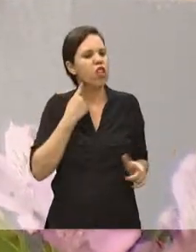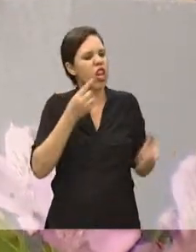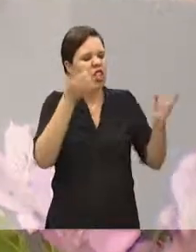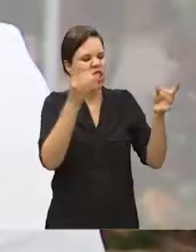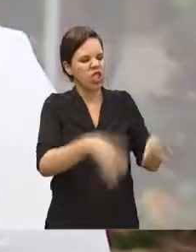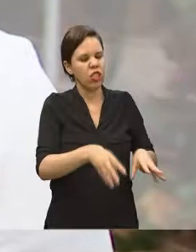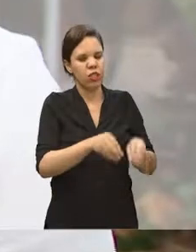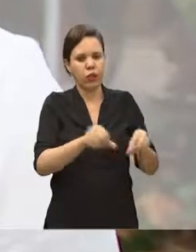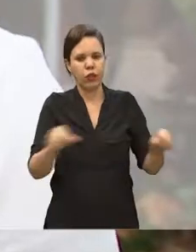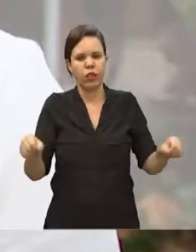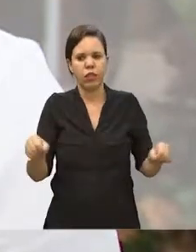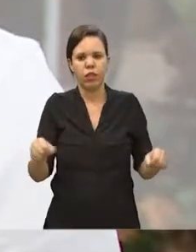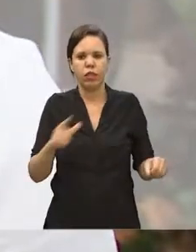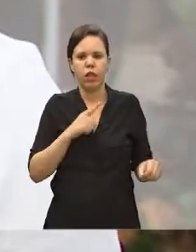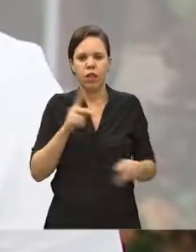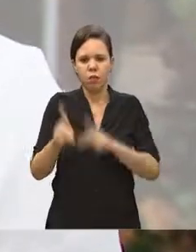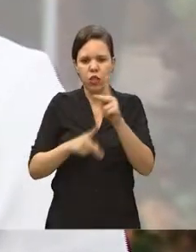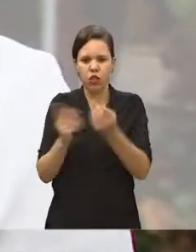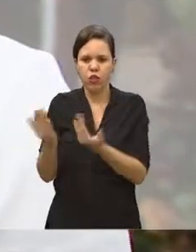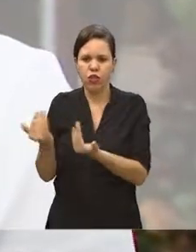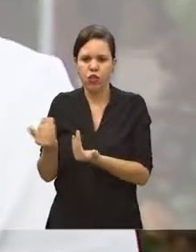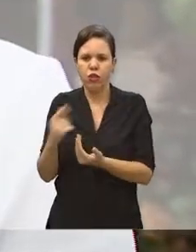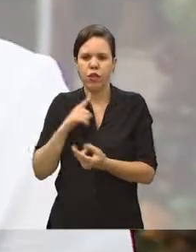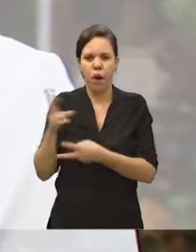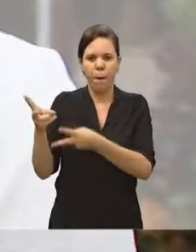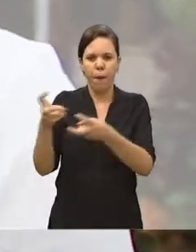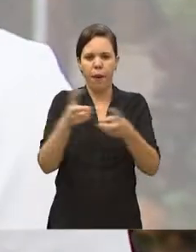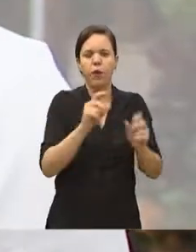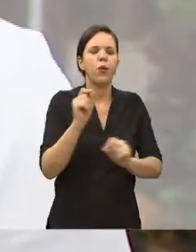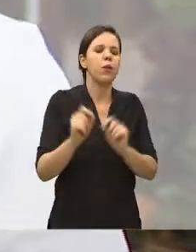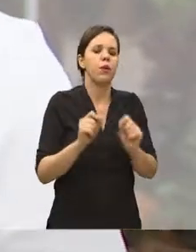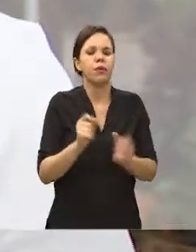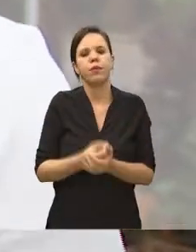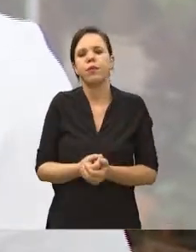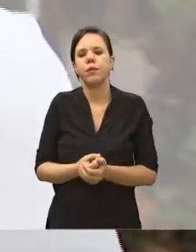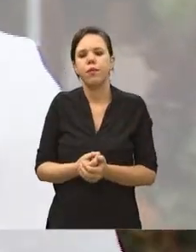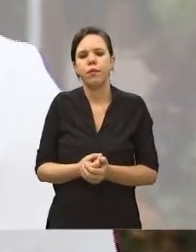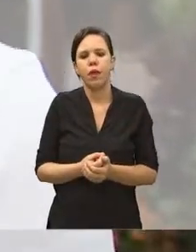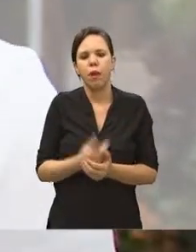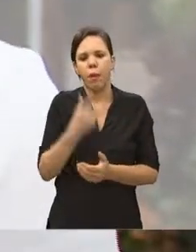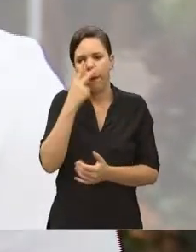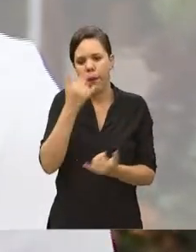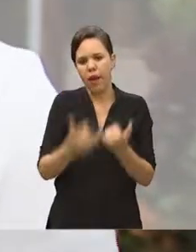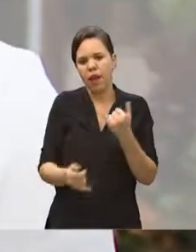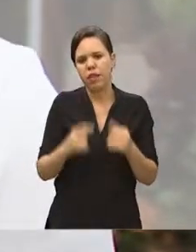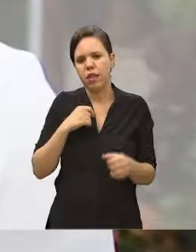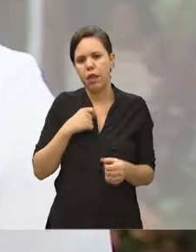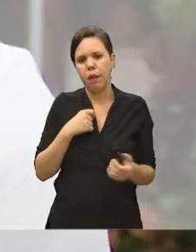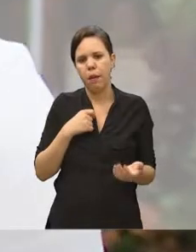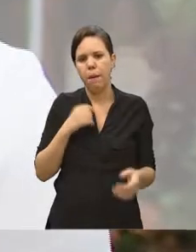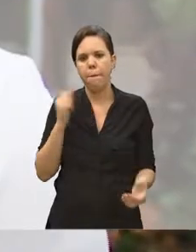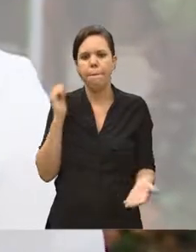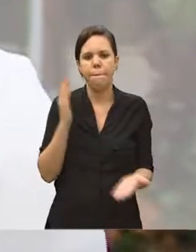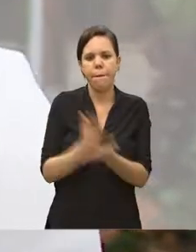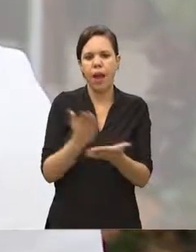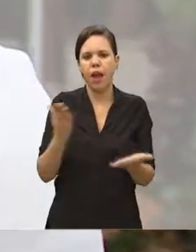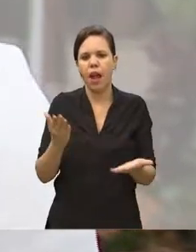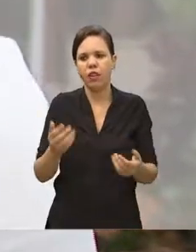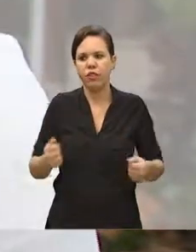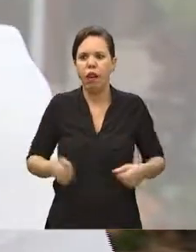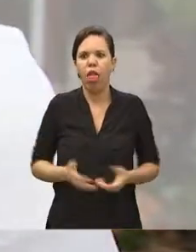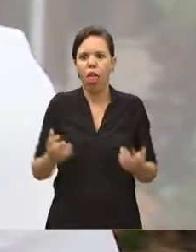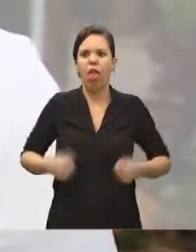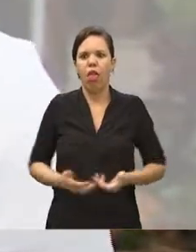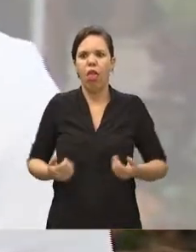da terra. Inclusive entre os jovens, o que a gente tem percebido muito é o quê? Eles pararam de consumir freneticamente, eles querem realmente